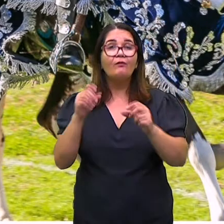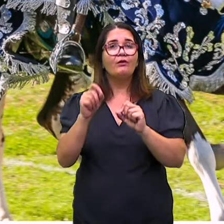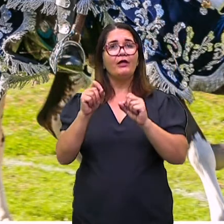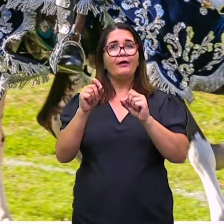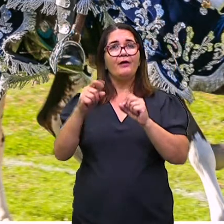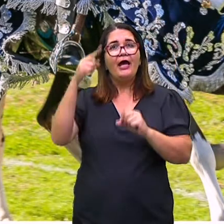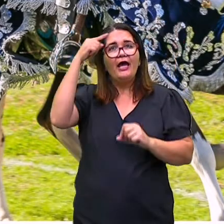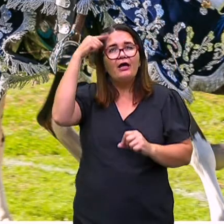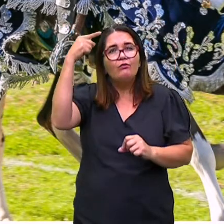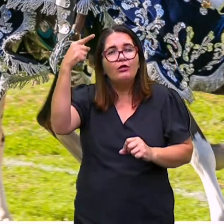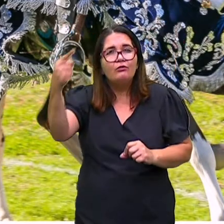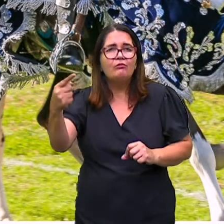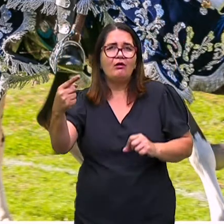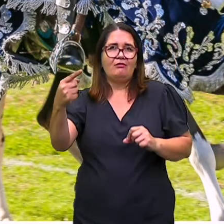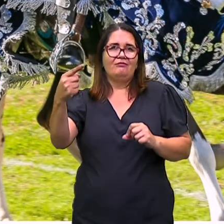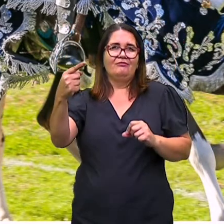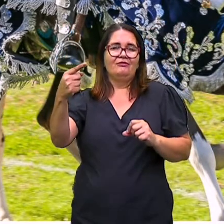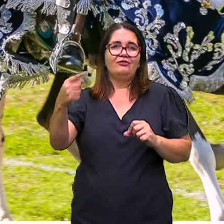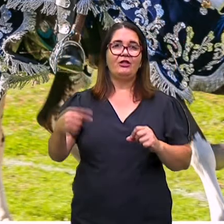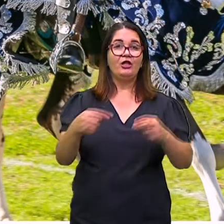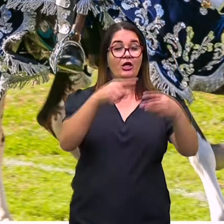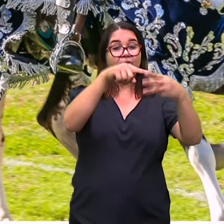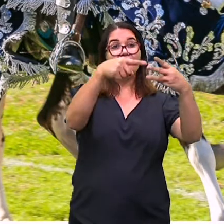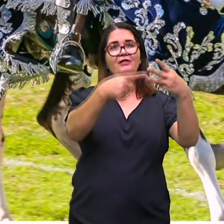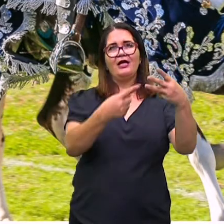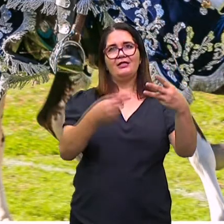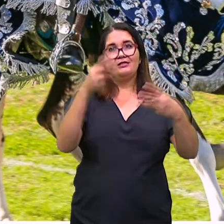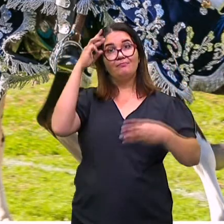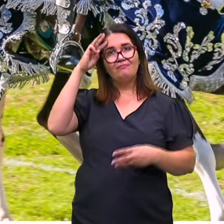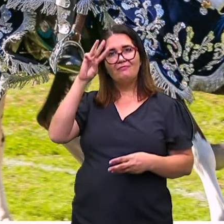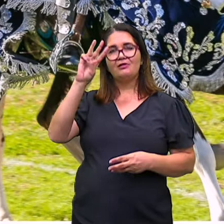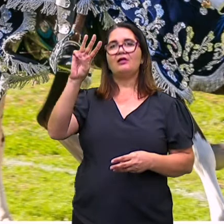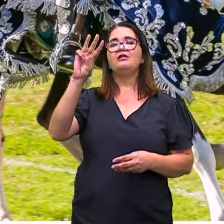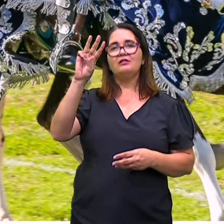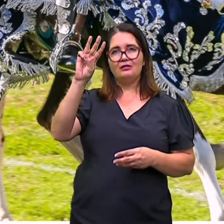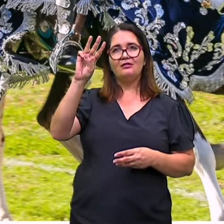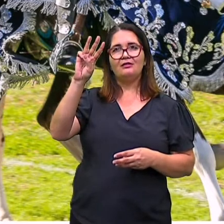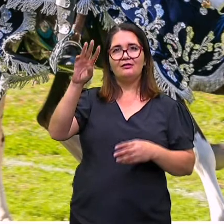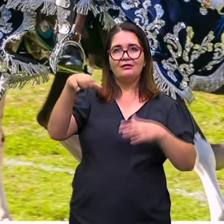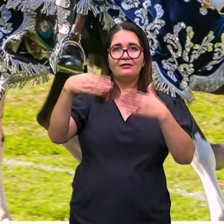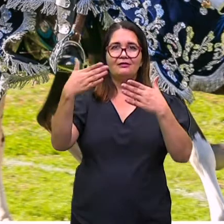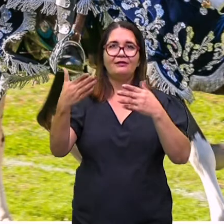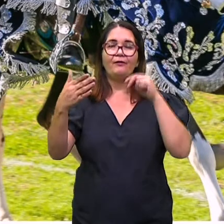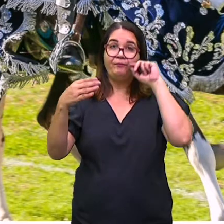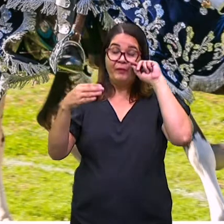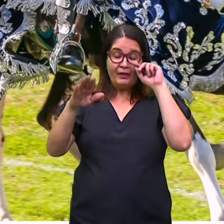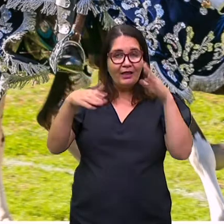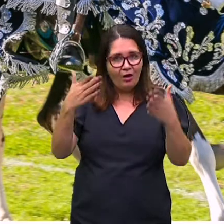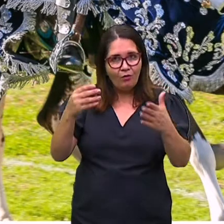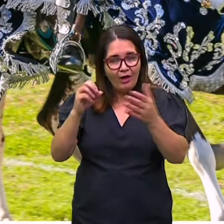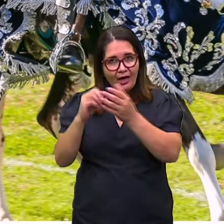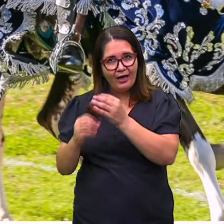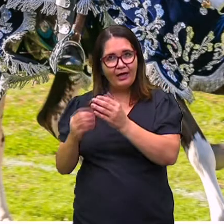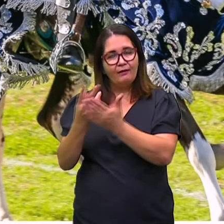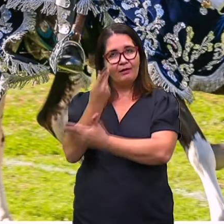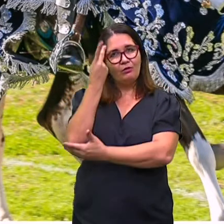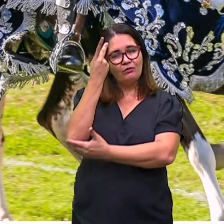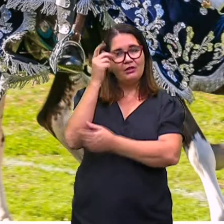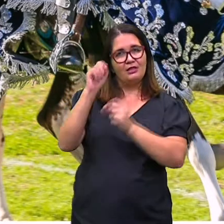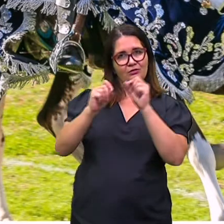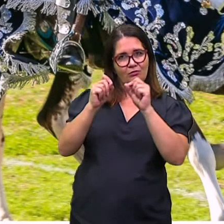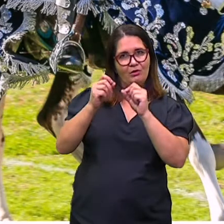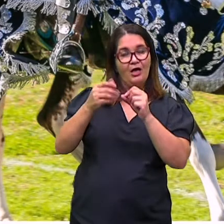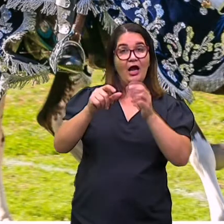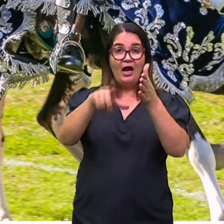preparativos começam uma quinzena antes do início da festa do Divino, que é marcada pela saída da